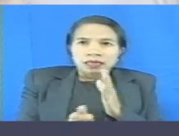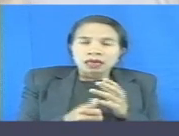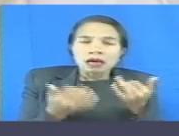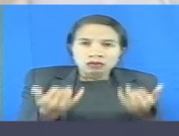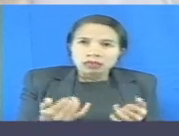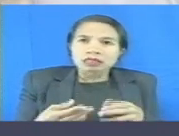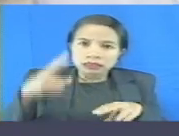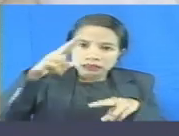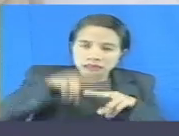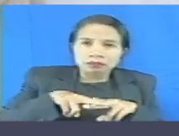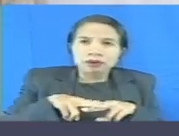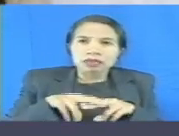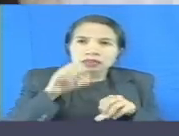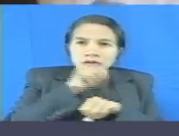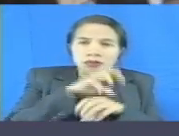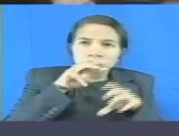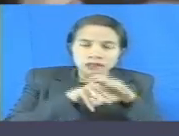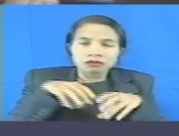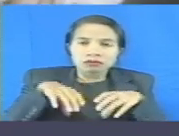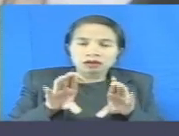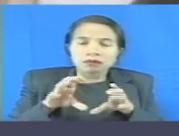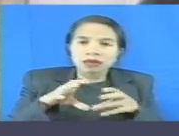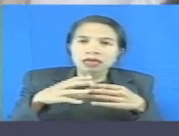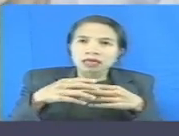ne $5. Agora $5. Depois am se halo confirmação.